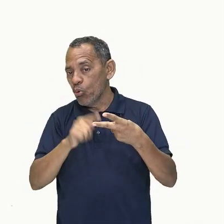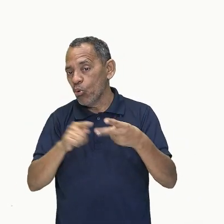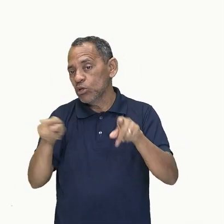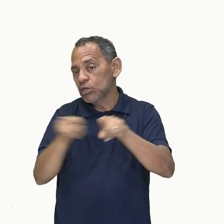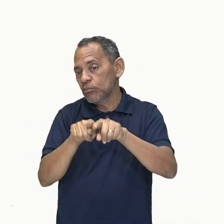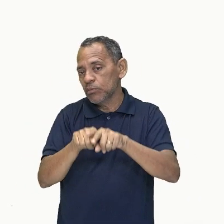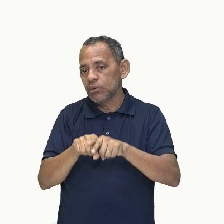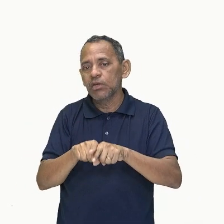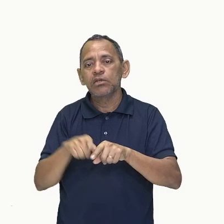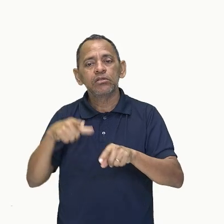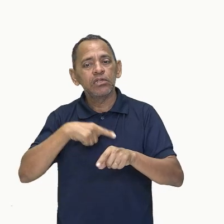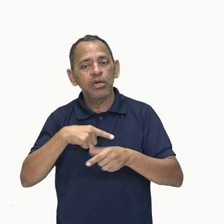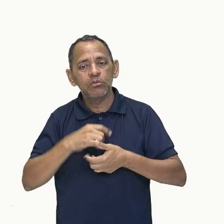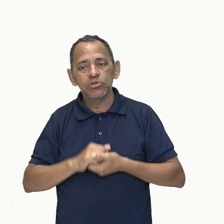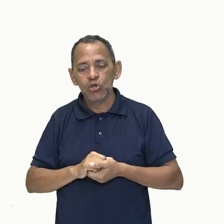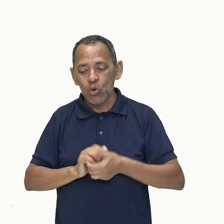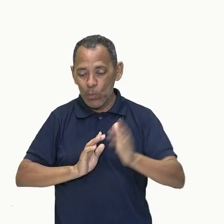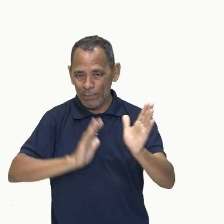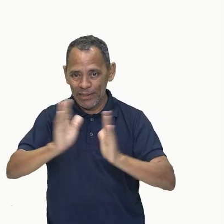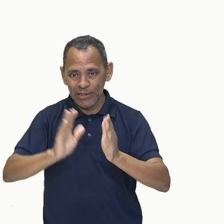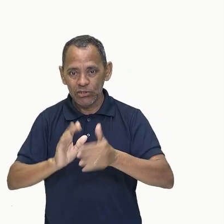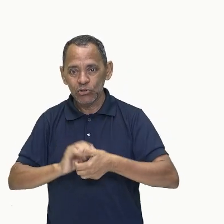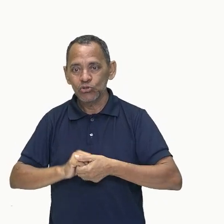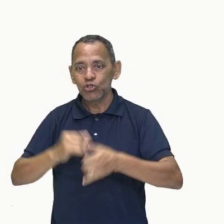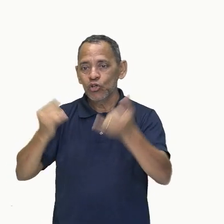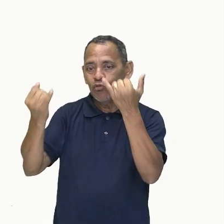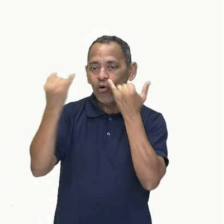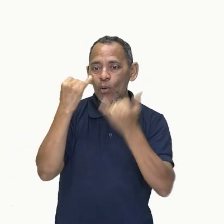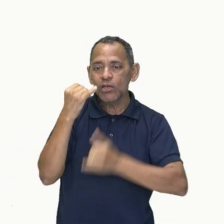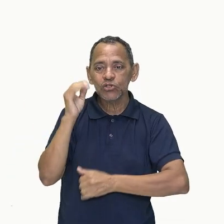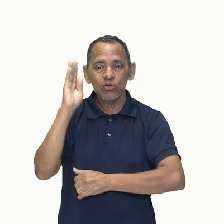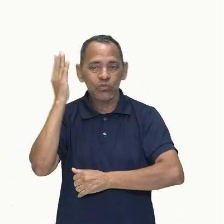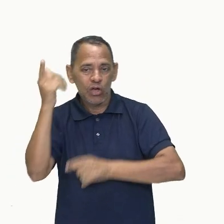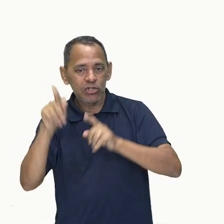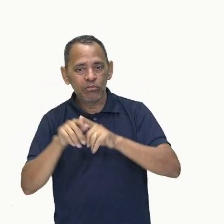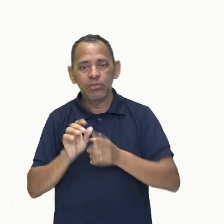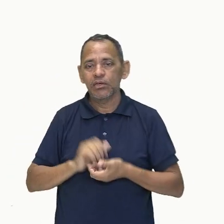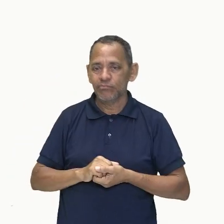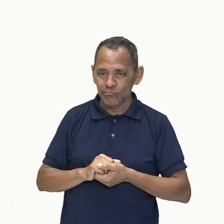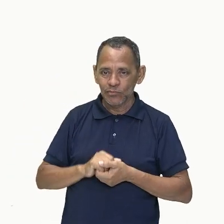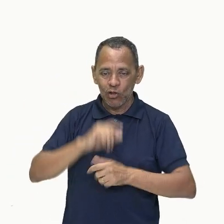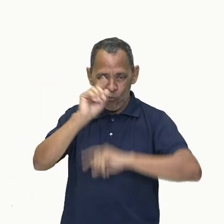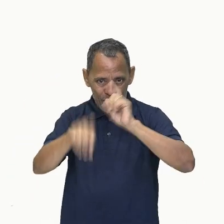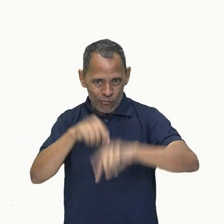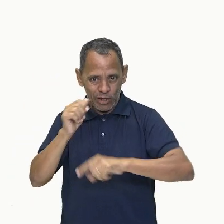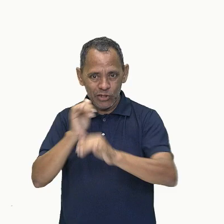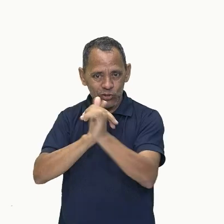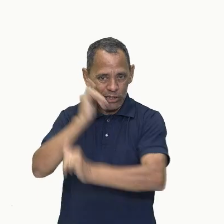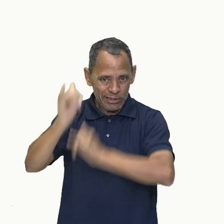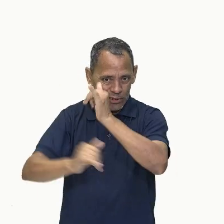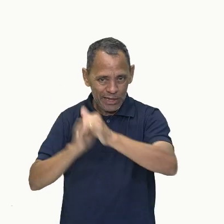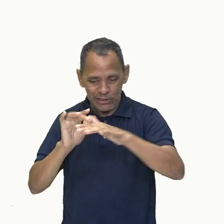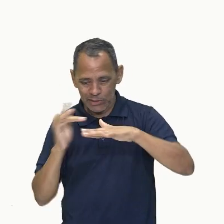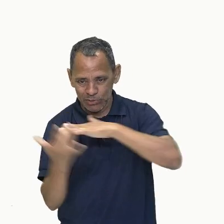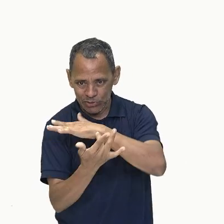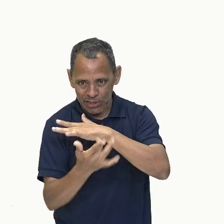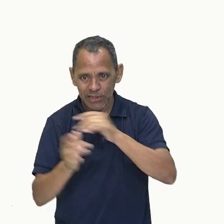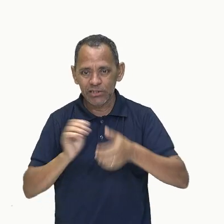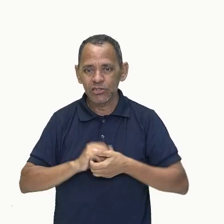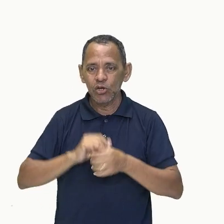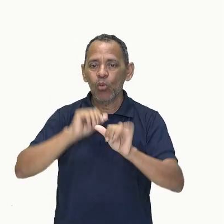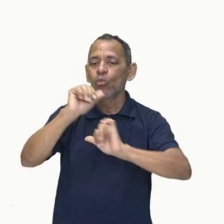uma era de desinformação. O avanço da internet e das mídias sociais transformou a forma como